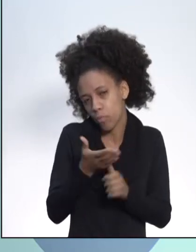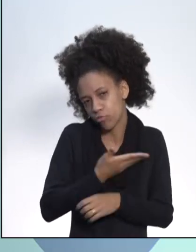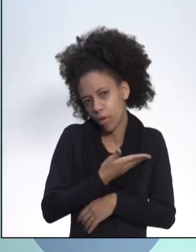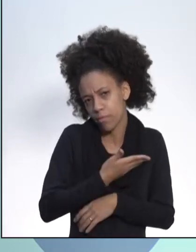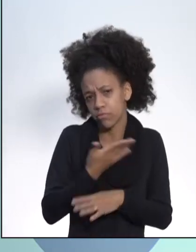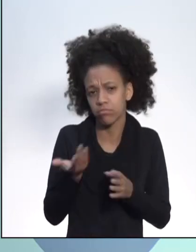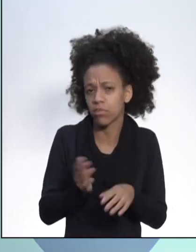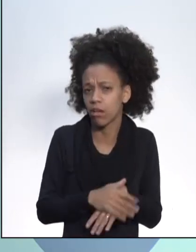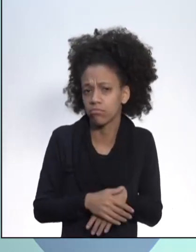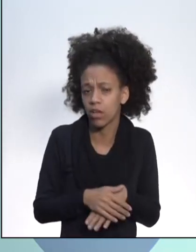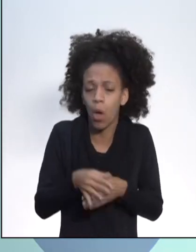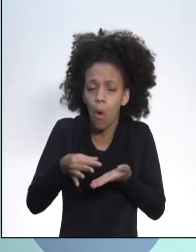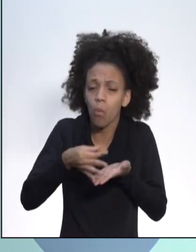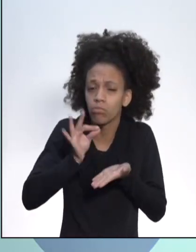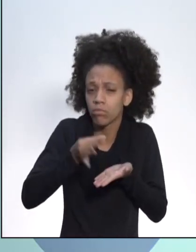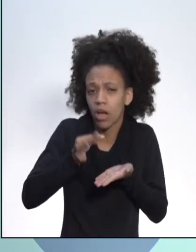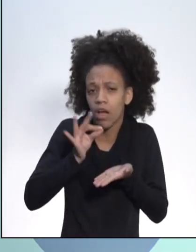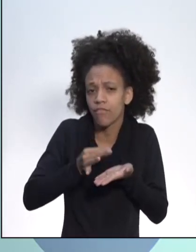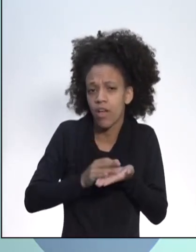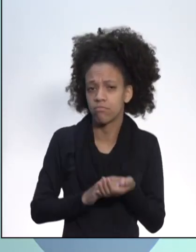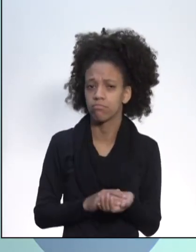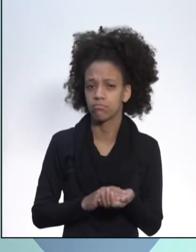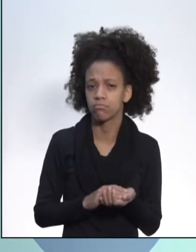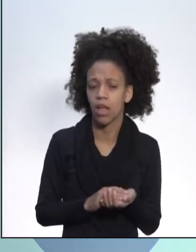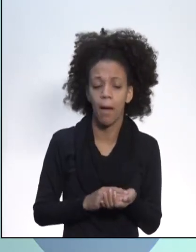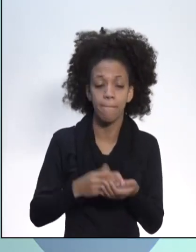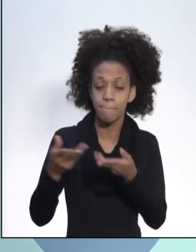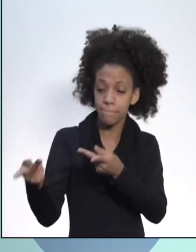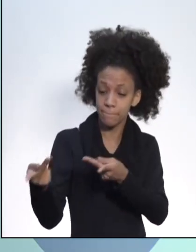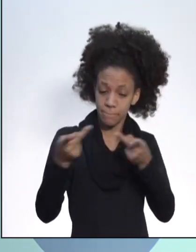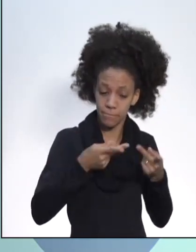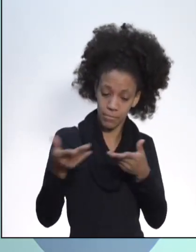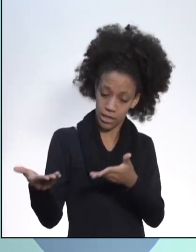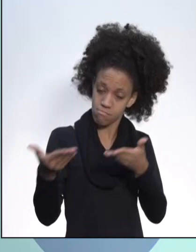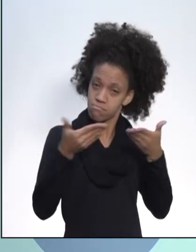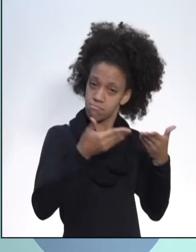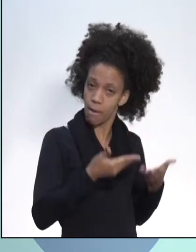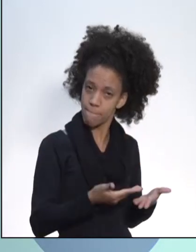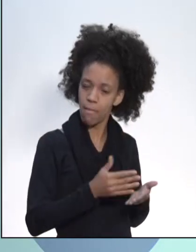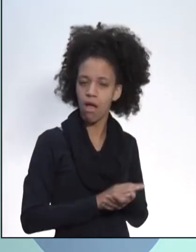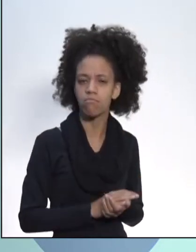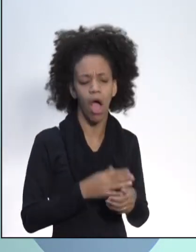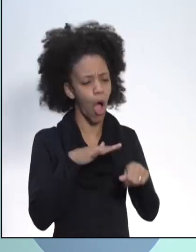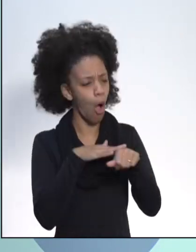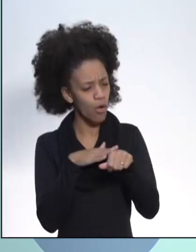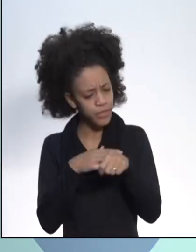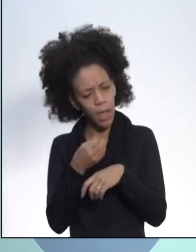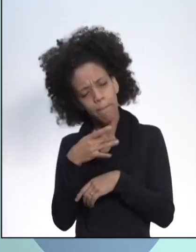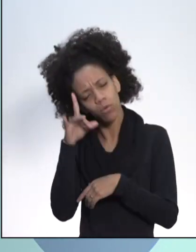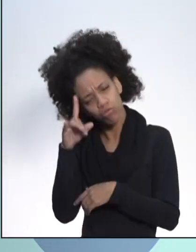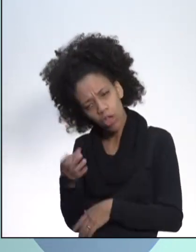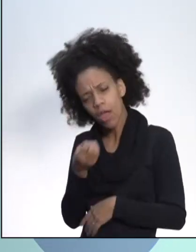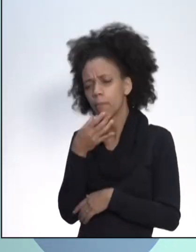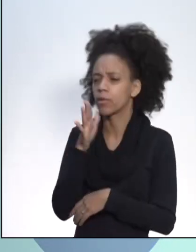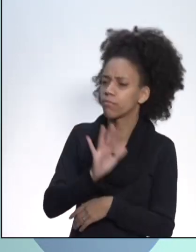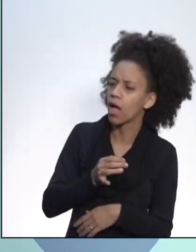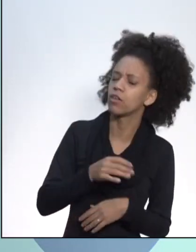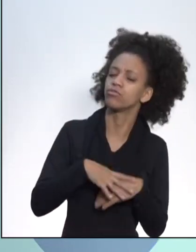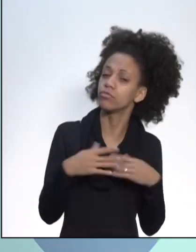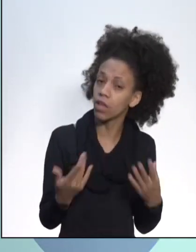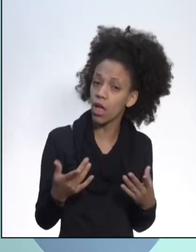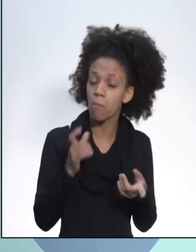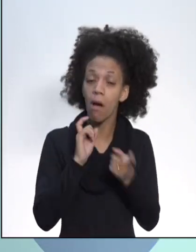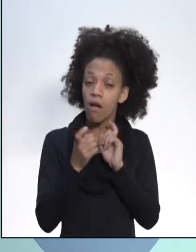e fazer um café para receber esses pais. Ou então conversar com eles e recebê-los com um bom dia, uma reunião de pais,